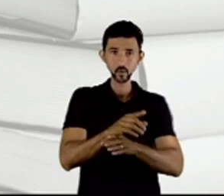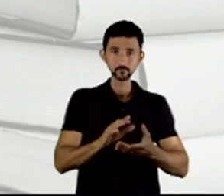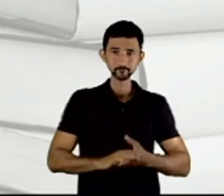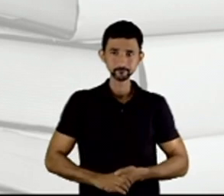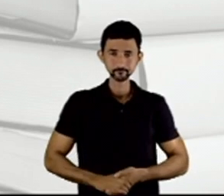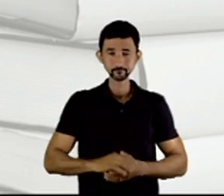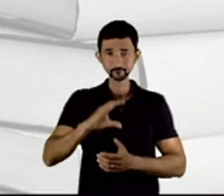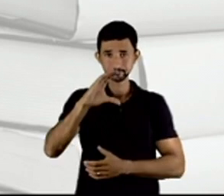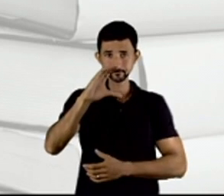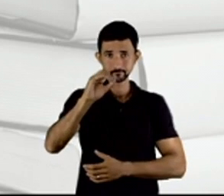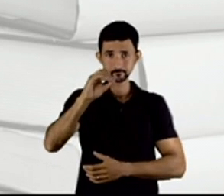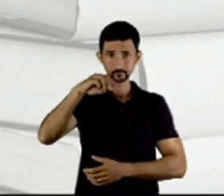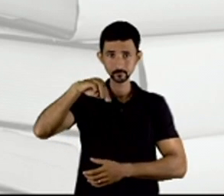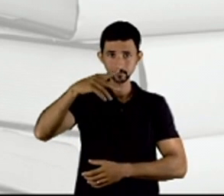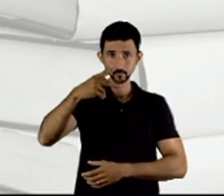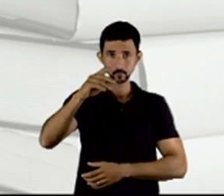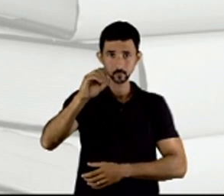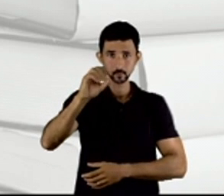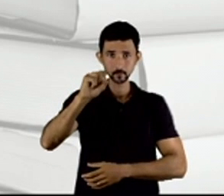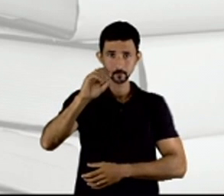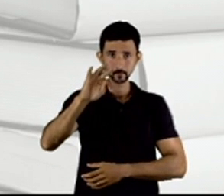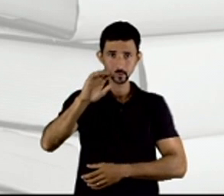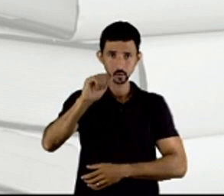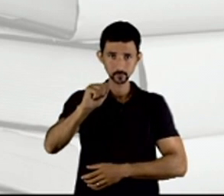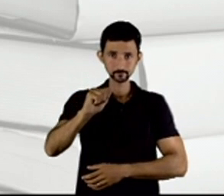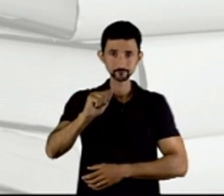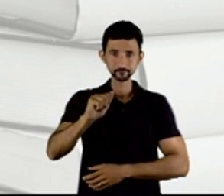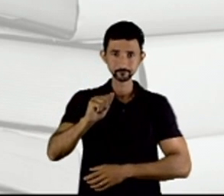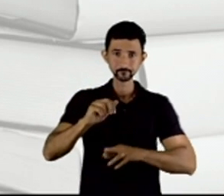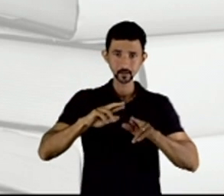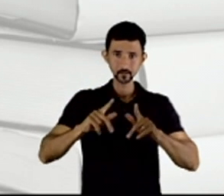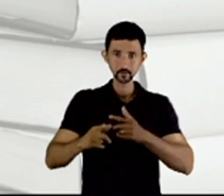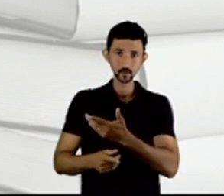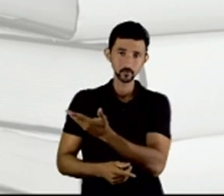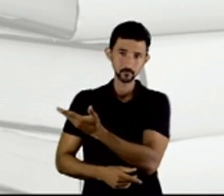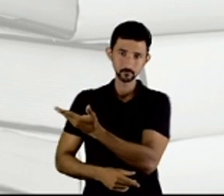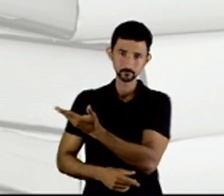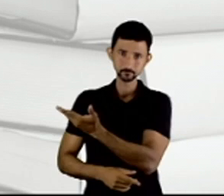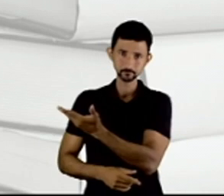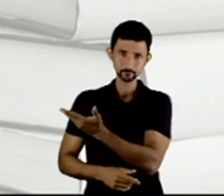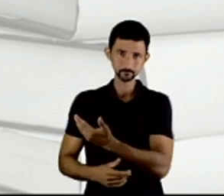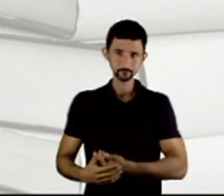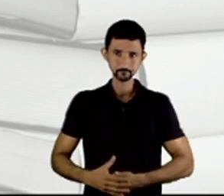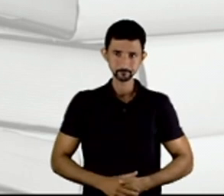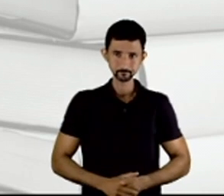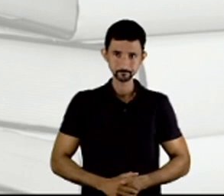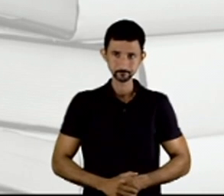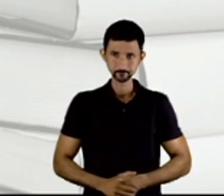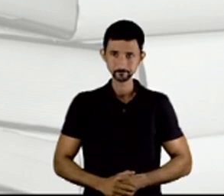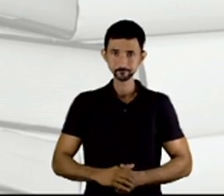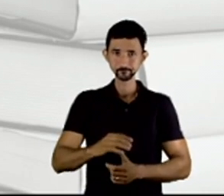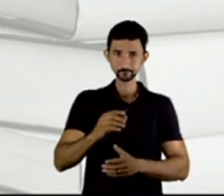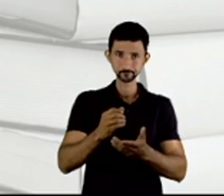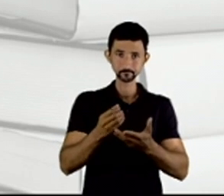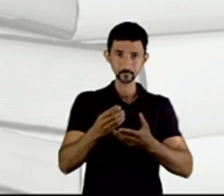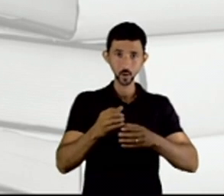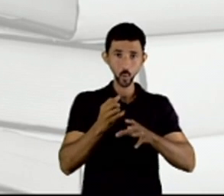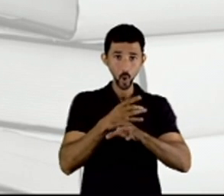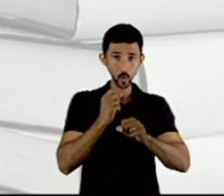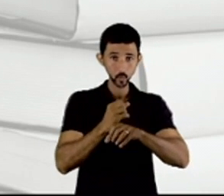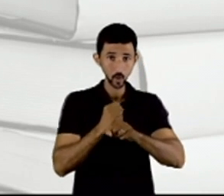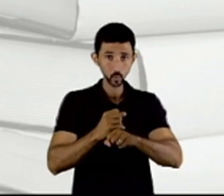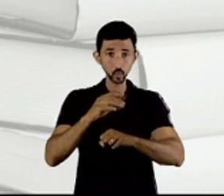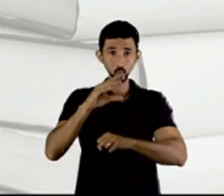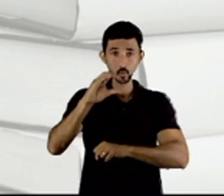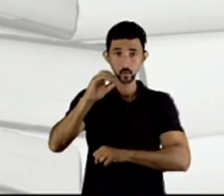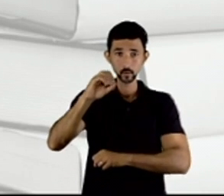periódica composta. Ou seja, nesse caso, a dízima periódica é chamada de composta e o